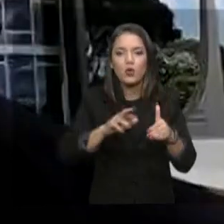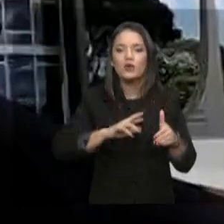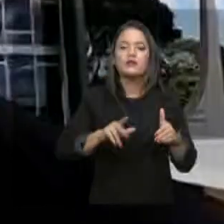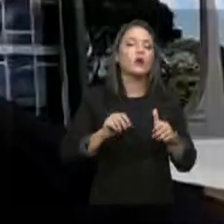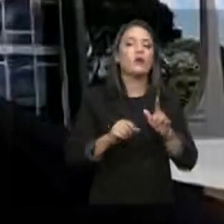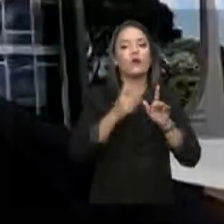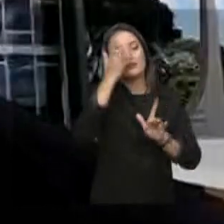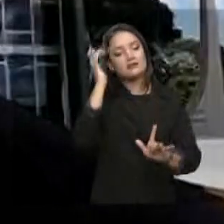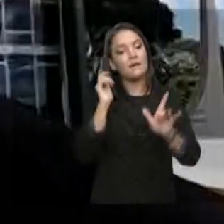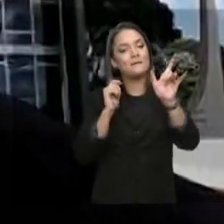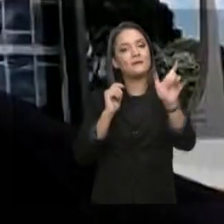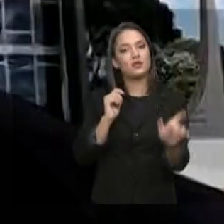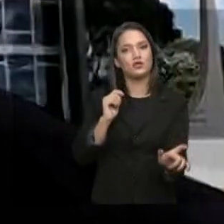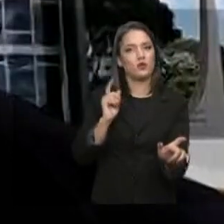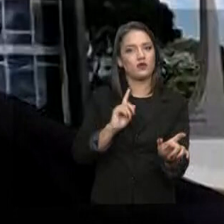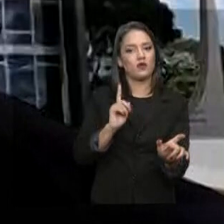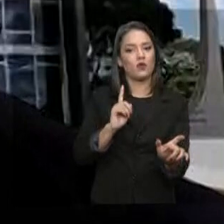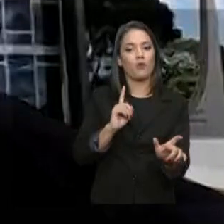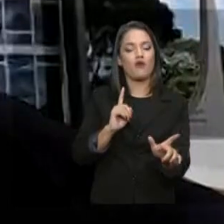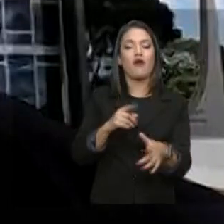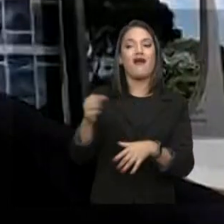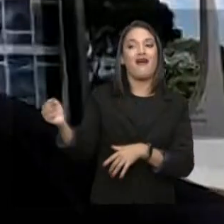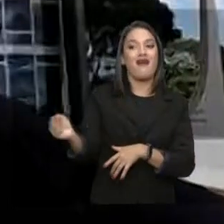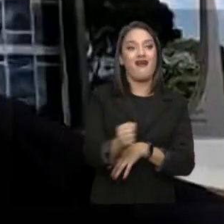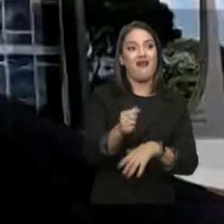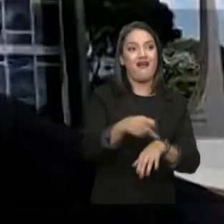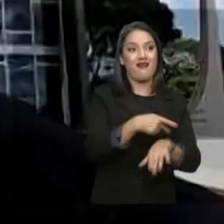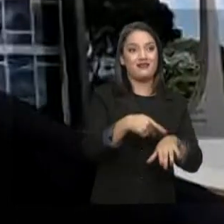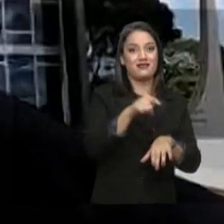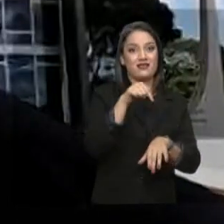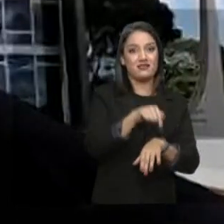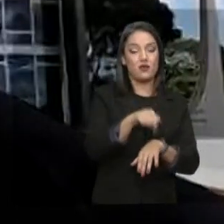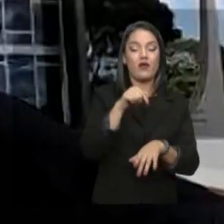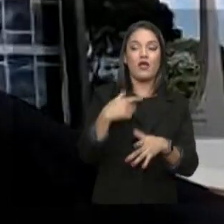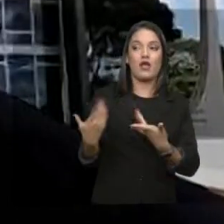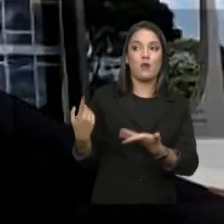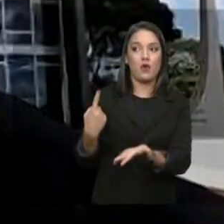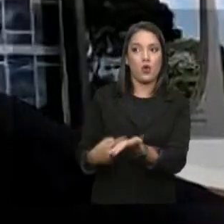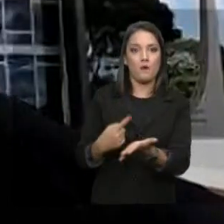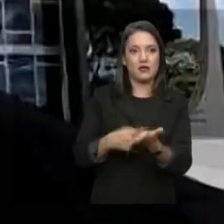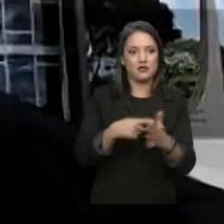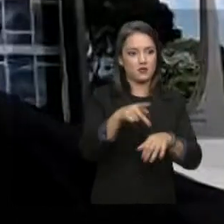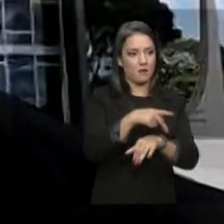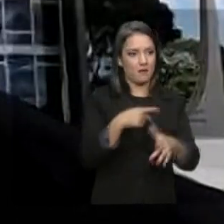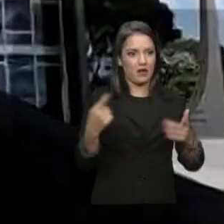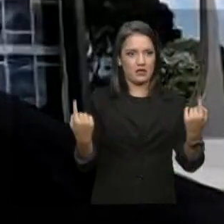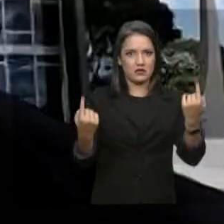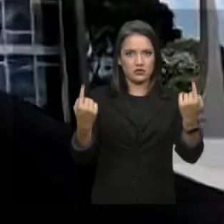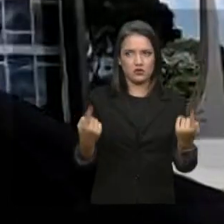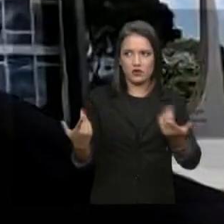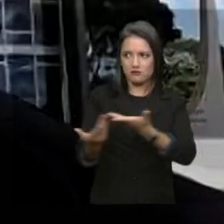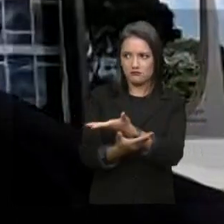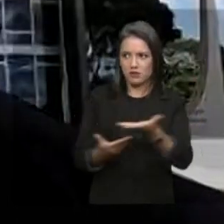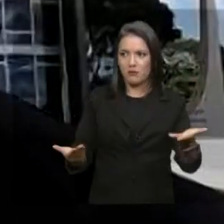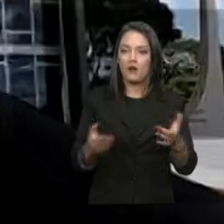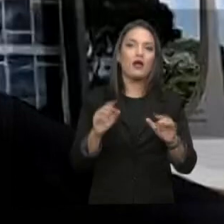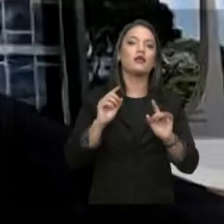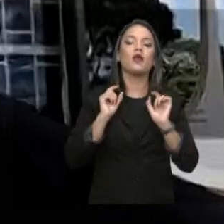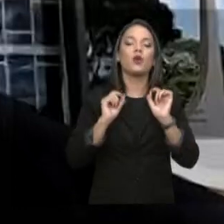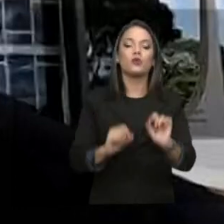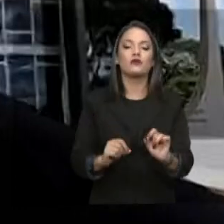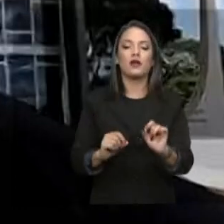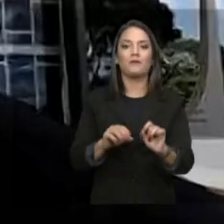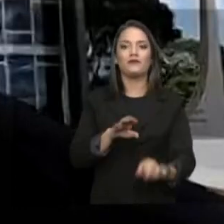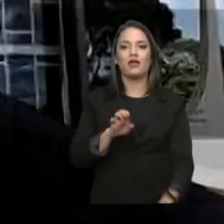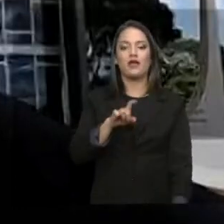do indivíduo. A extradição constitui-se instrumento de cooperação judiciária entre Estados soberanos e consiste na entrega de um indivíduo que